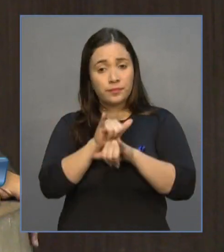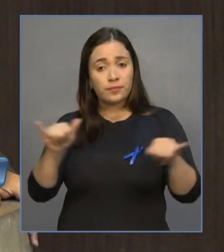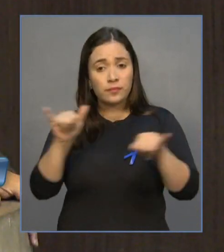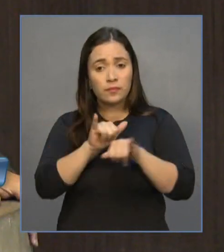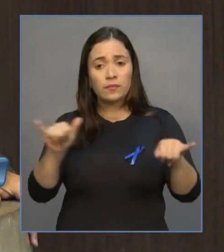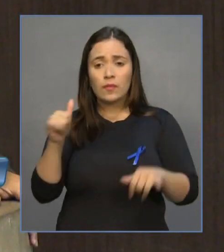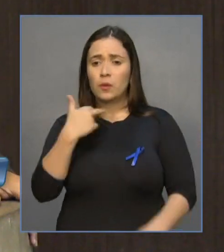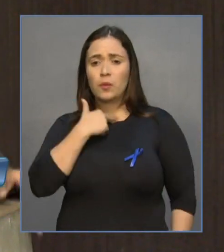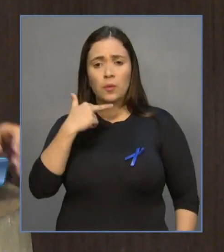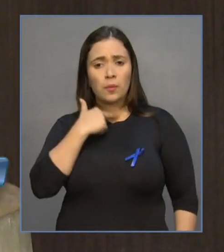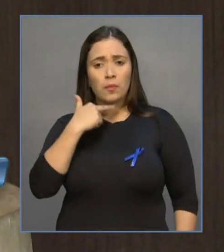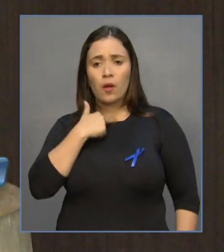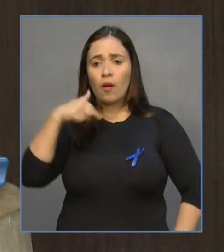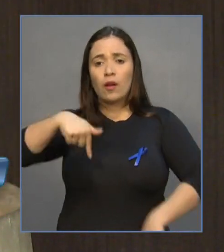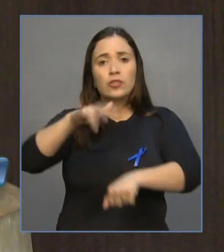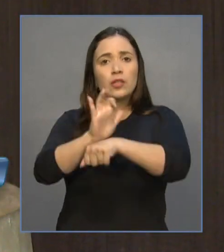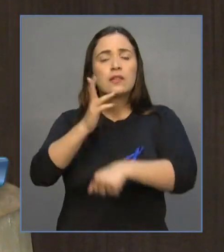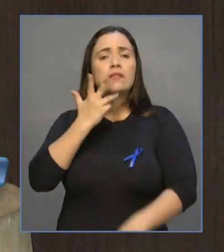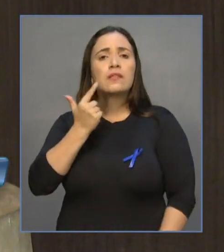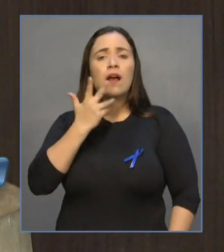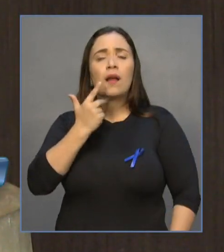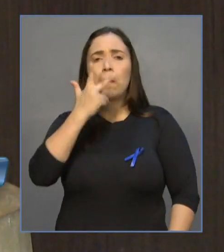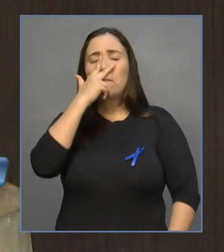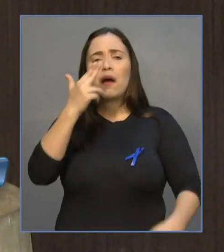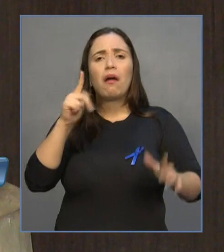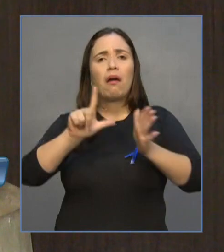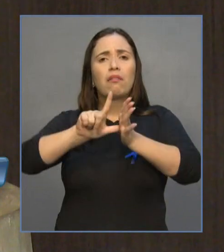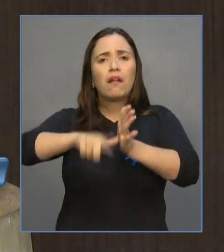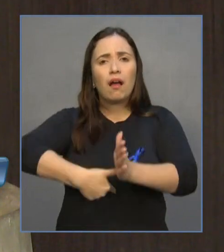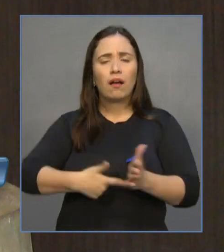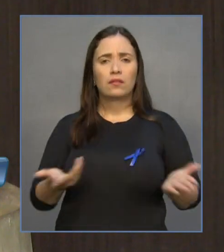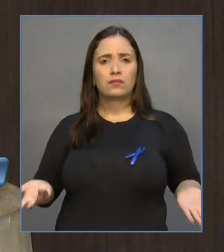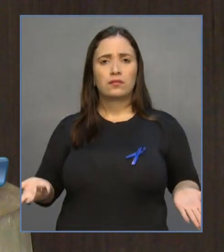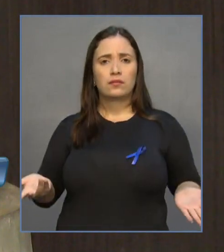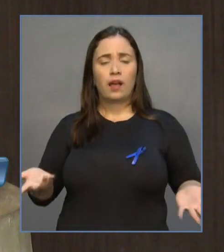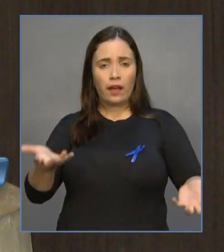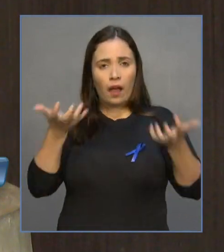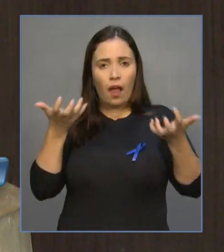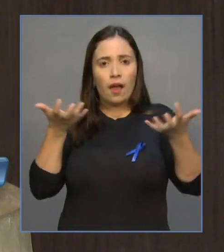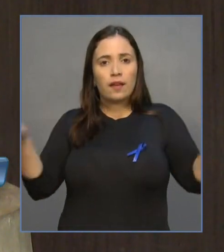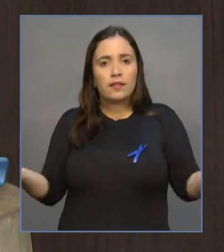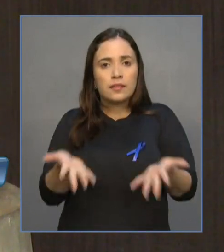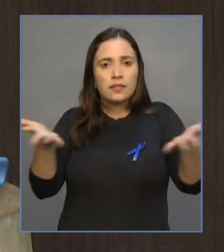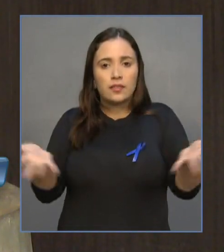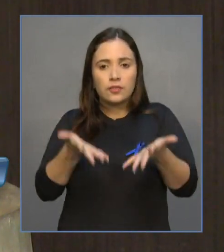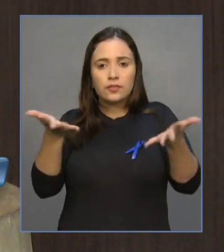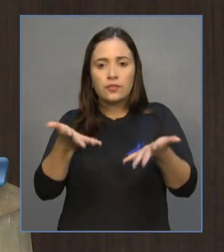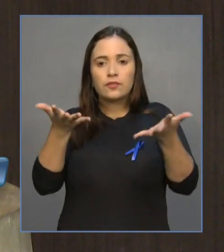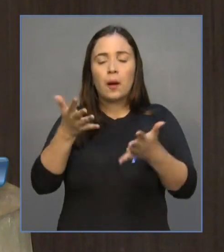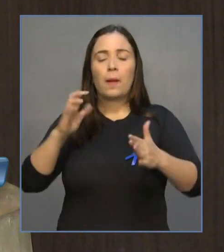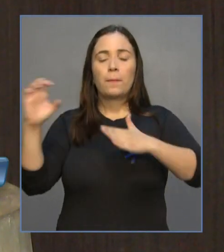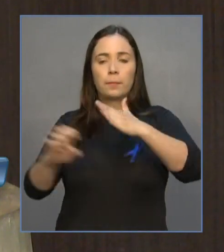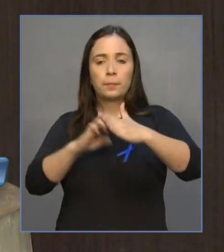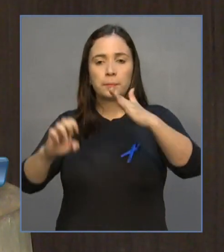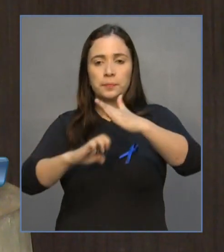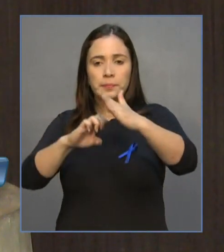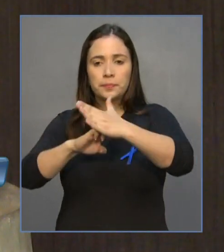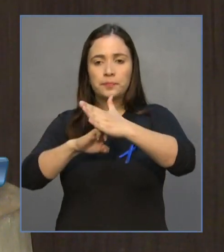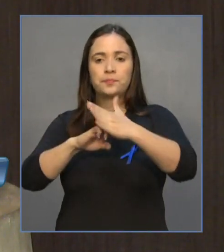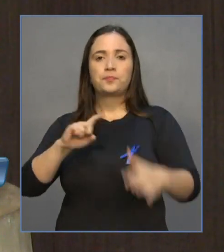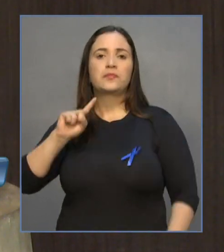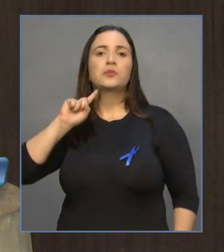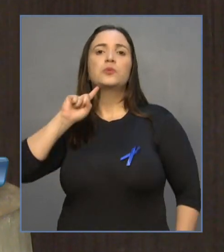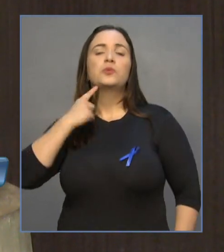padrão de desenvolvimento do Ceará, que atrai com dinheiro público empresas que queimam